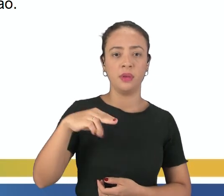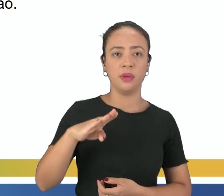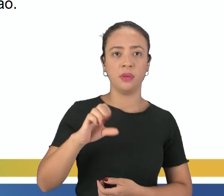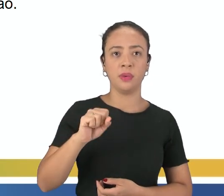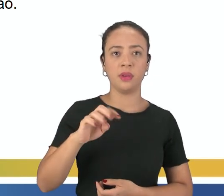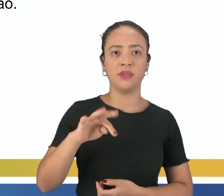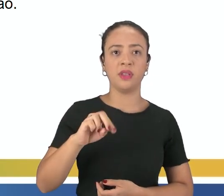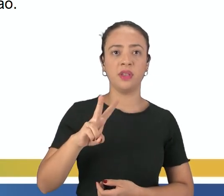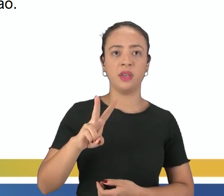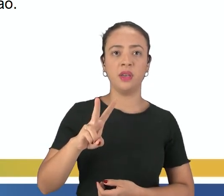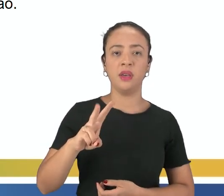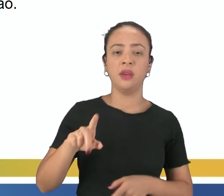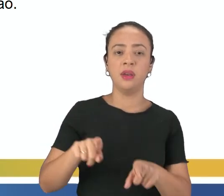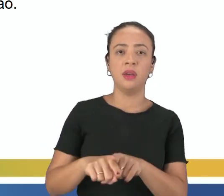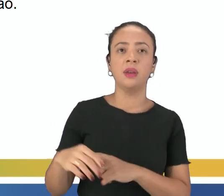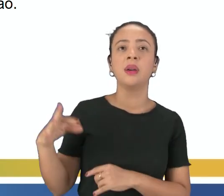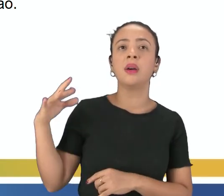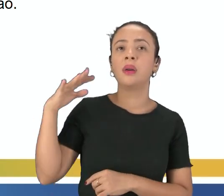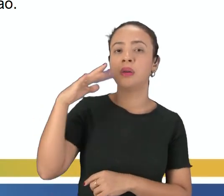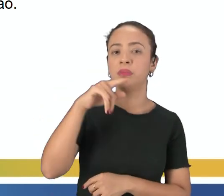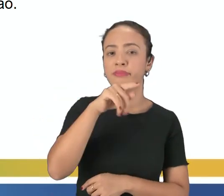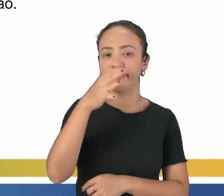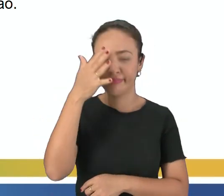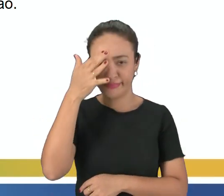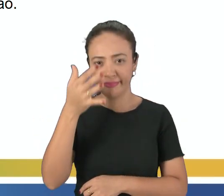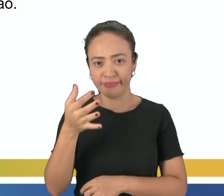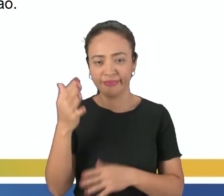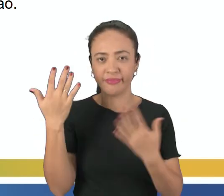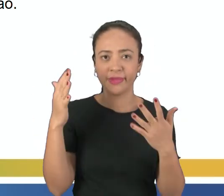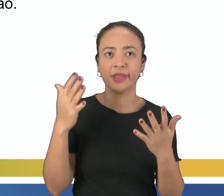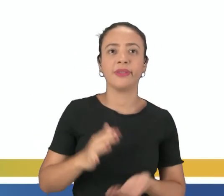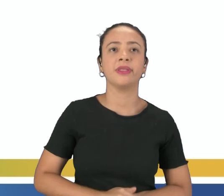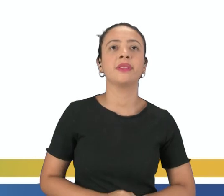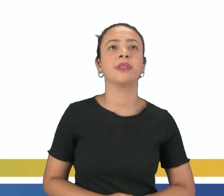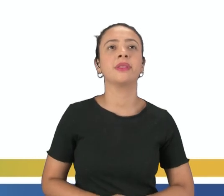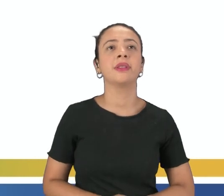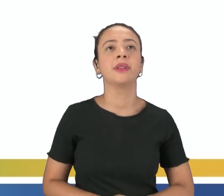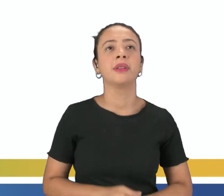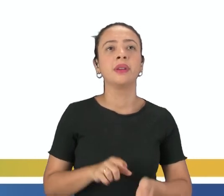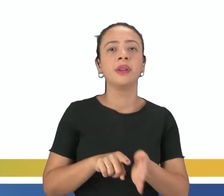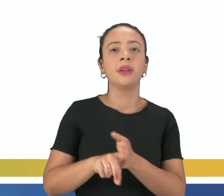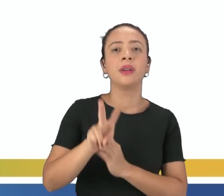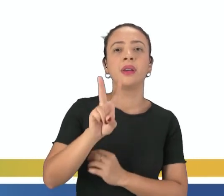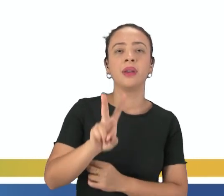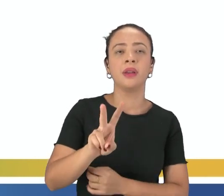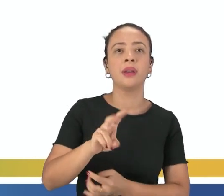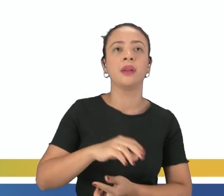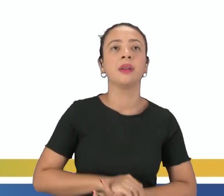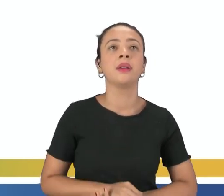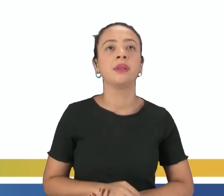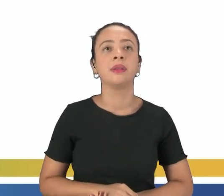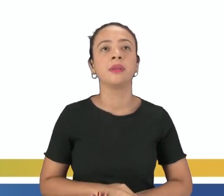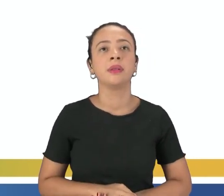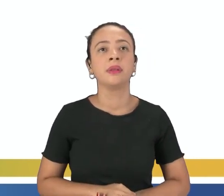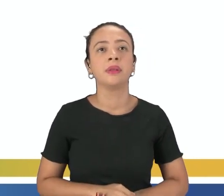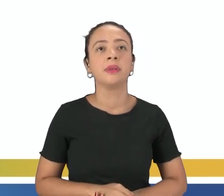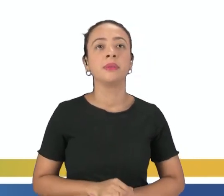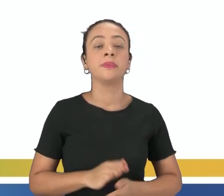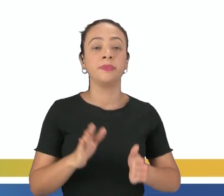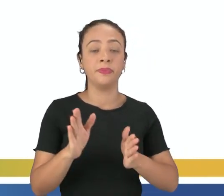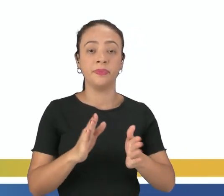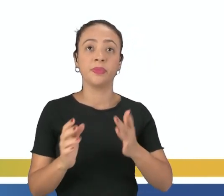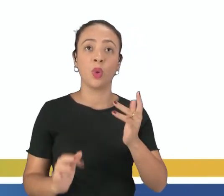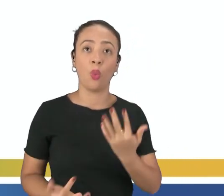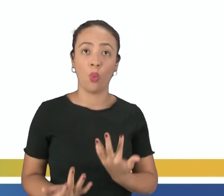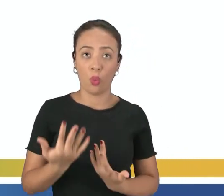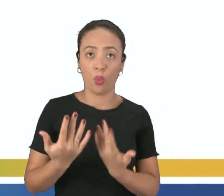o calor. Ok? Para você que acertou, parabéns. Vamos para a questão 2. Durante a reação de combustão